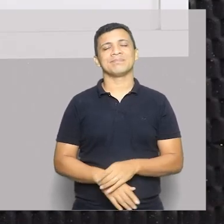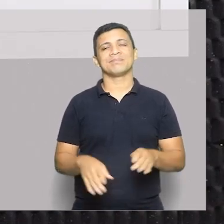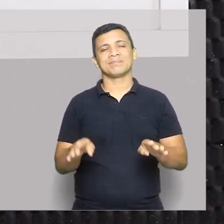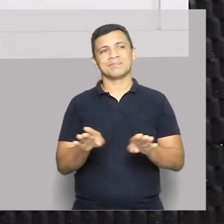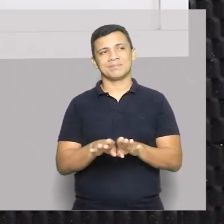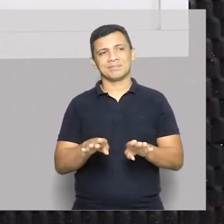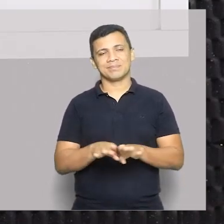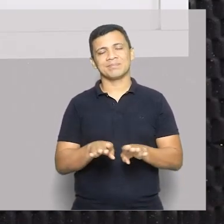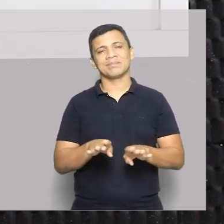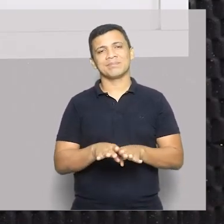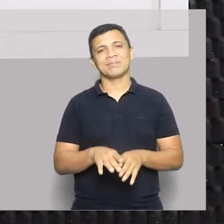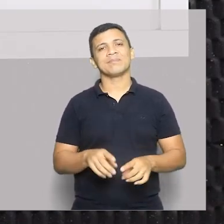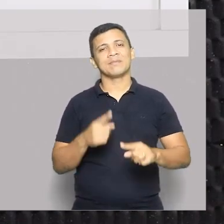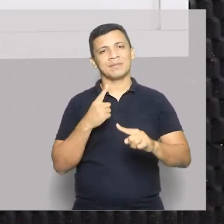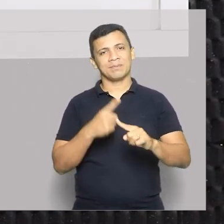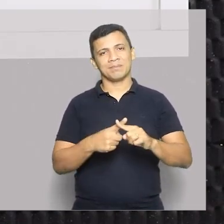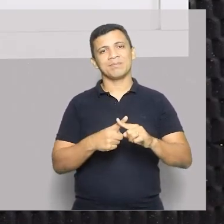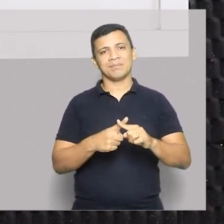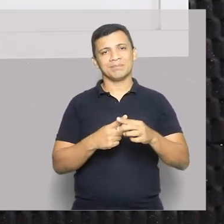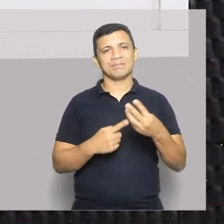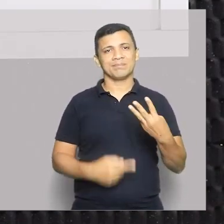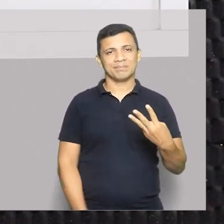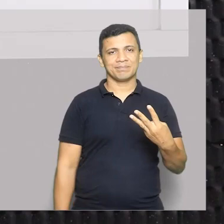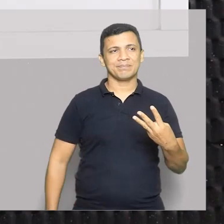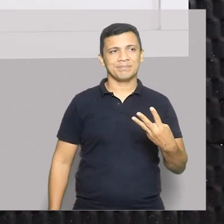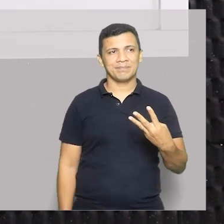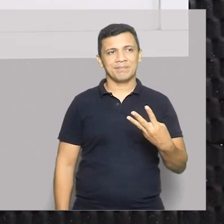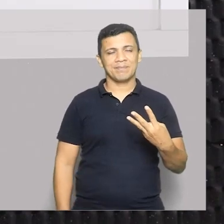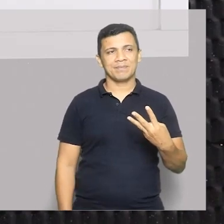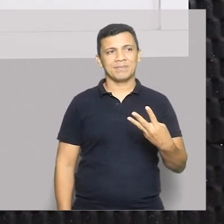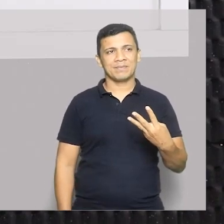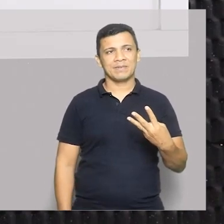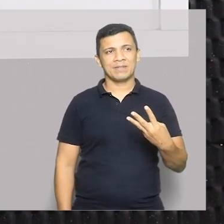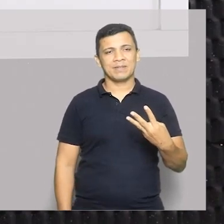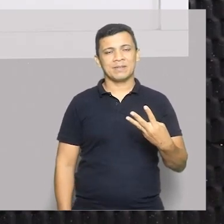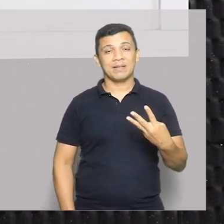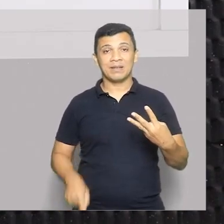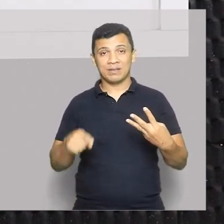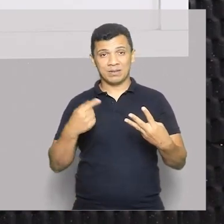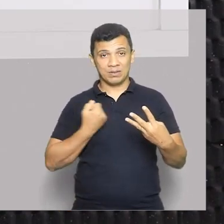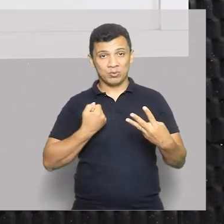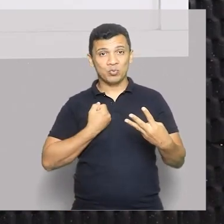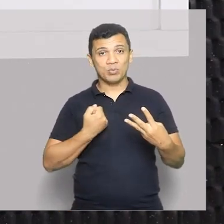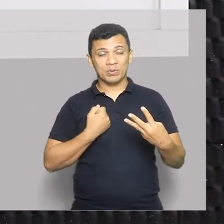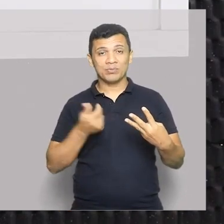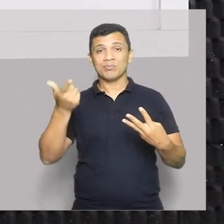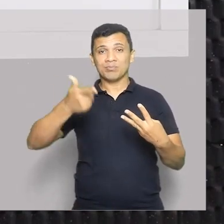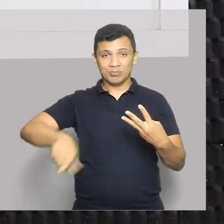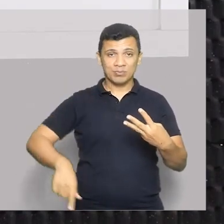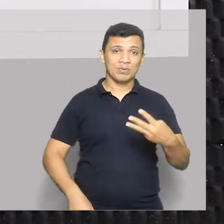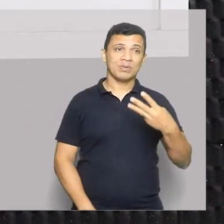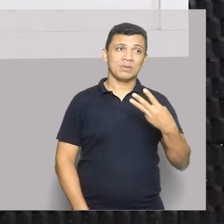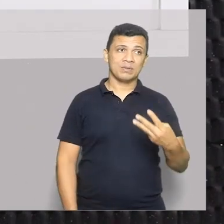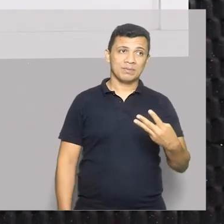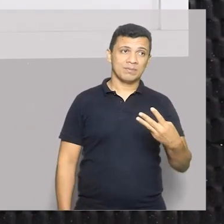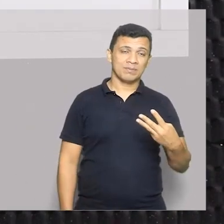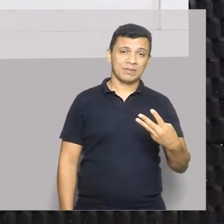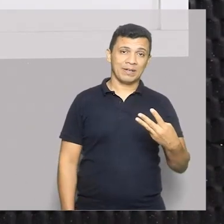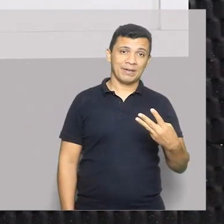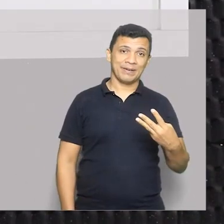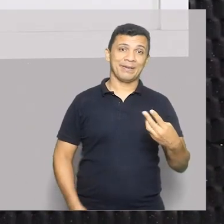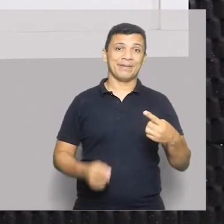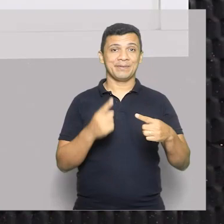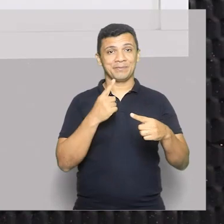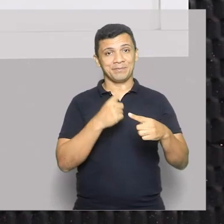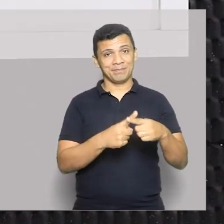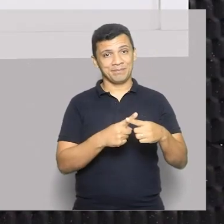também vai haver uma multiplicação por 3. Então, esse valor aqui, ele vai ser multiplicado por 3. Vai aparecer mais um